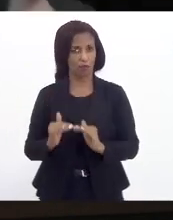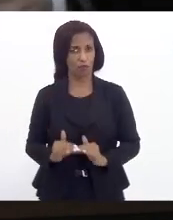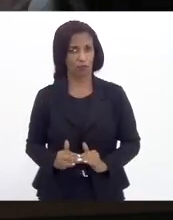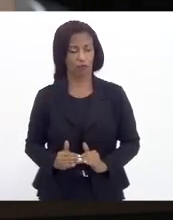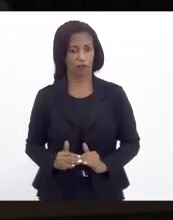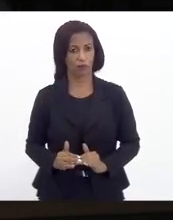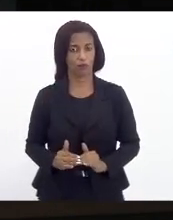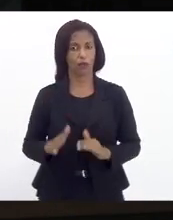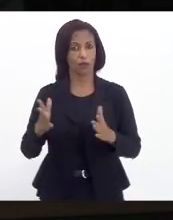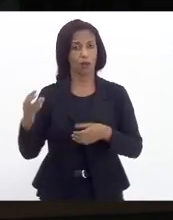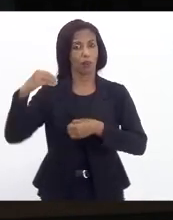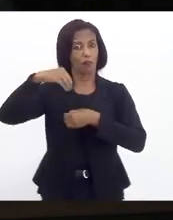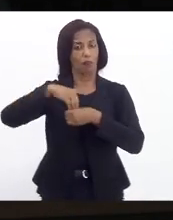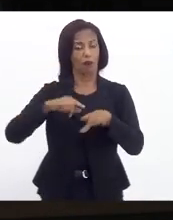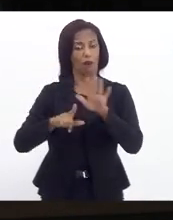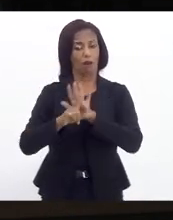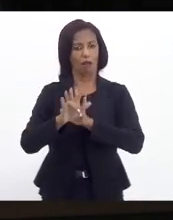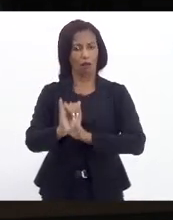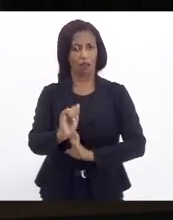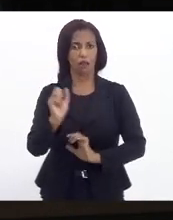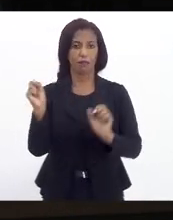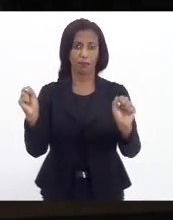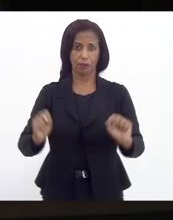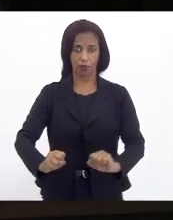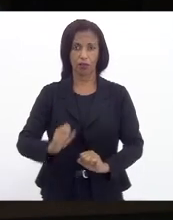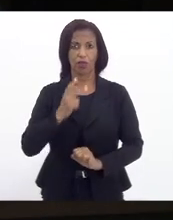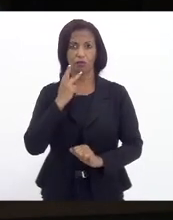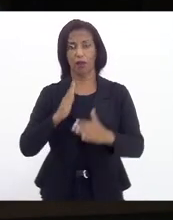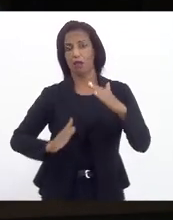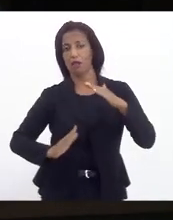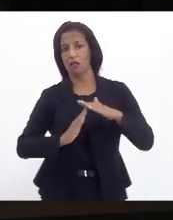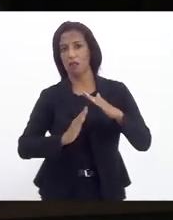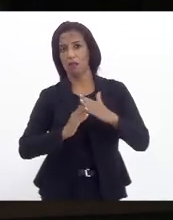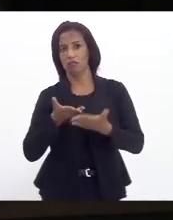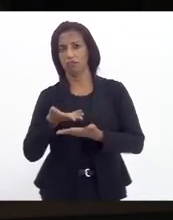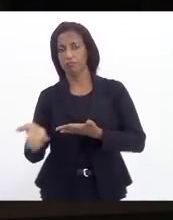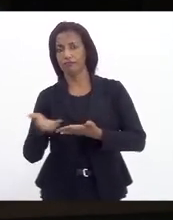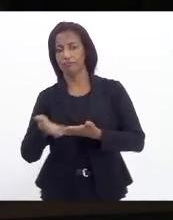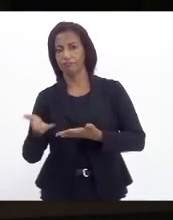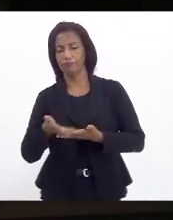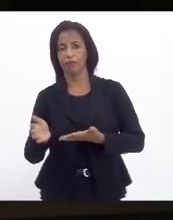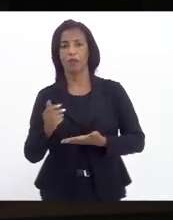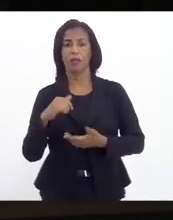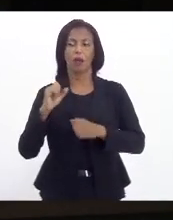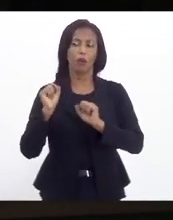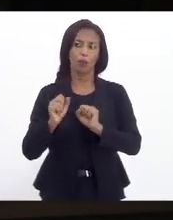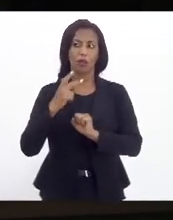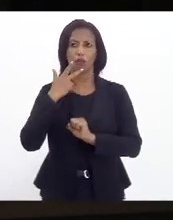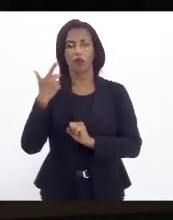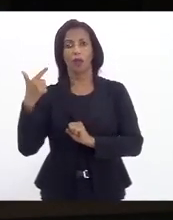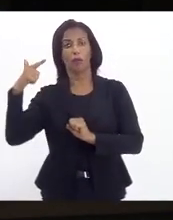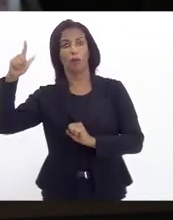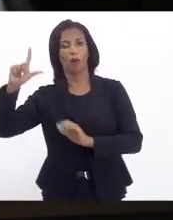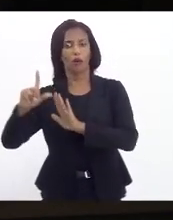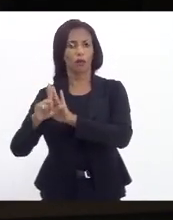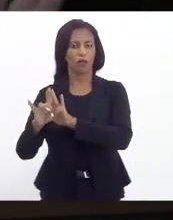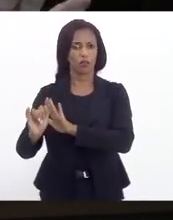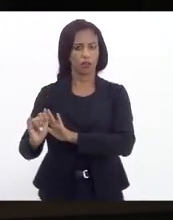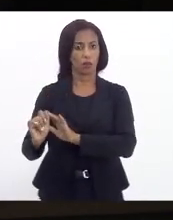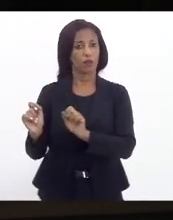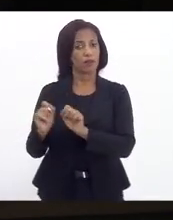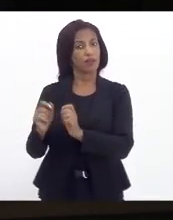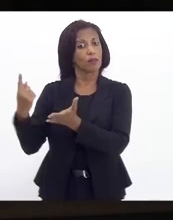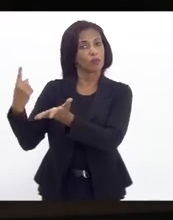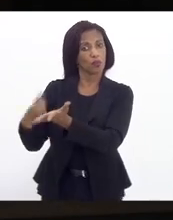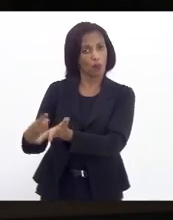Nós colocamos na lei, podemos citá-la no teto de graços, podemos citá-la em uma outra legislação, e fazemos